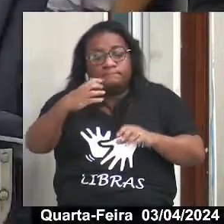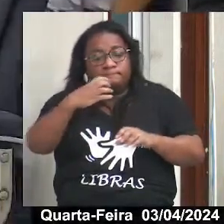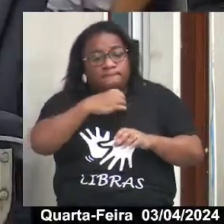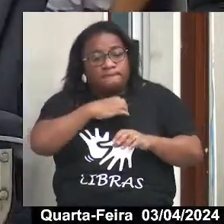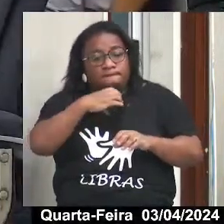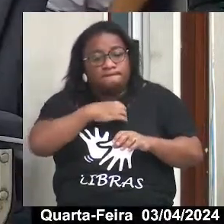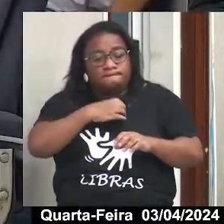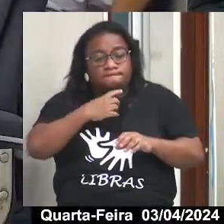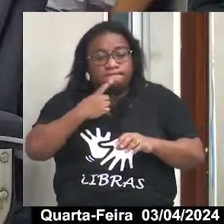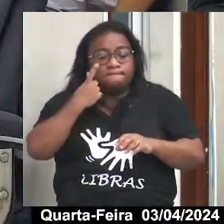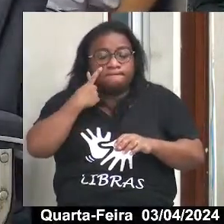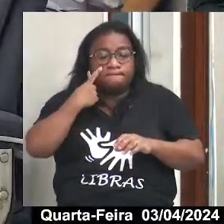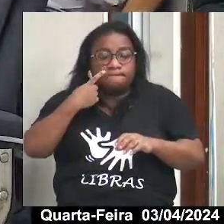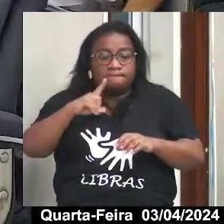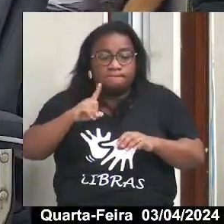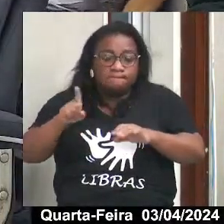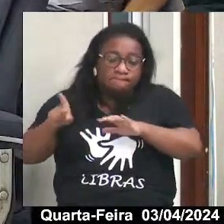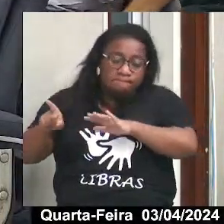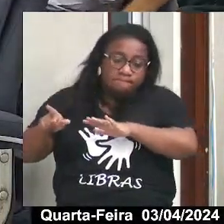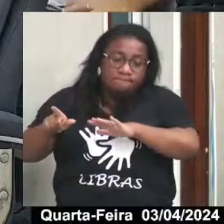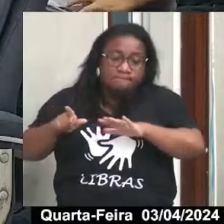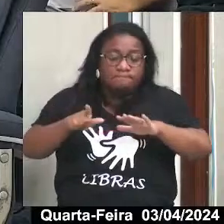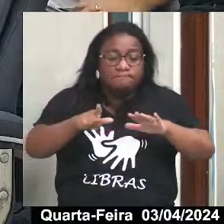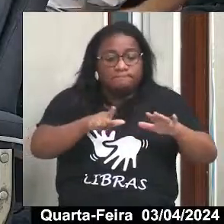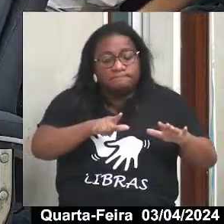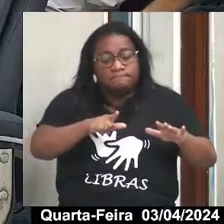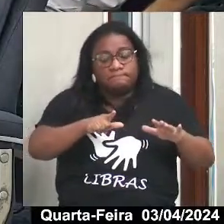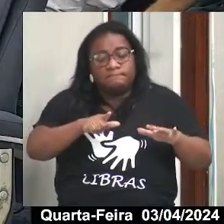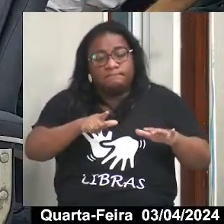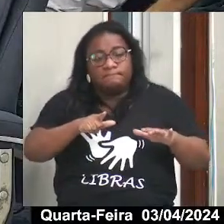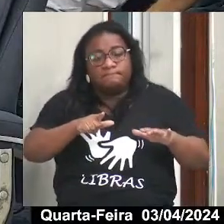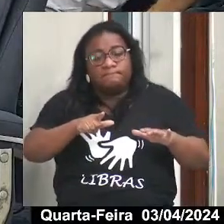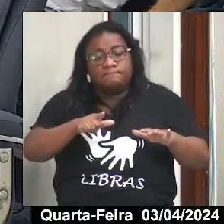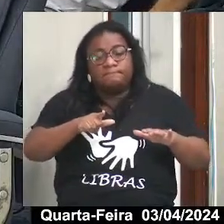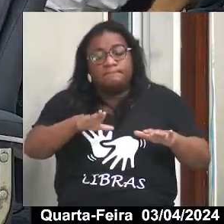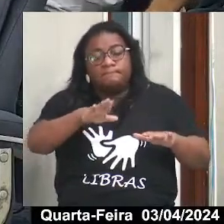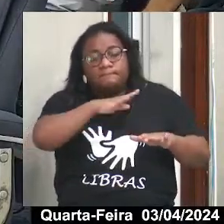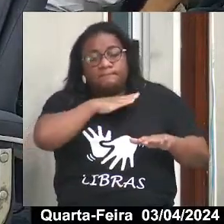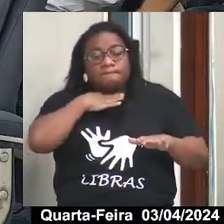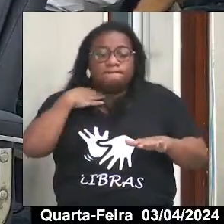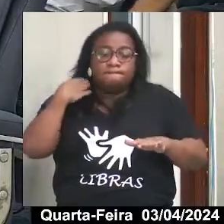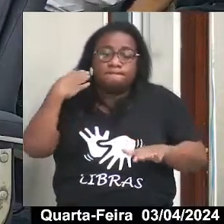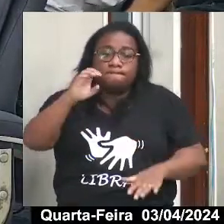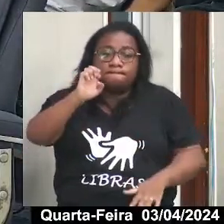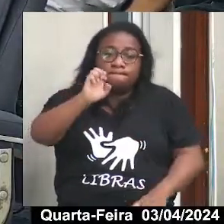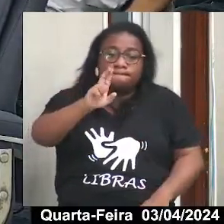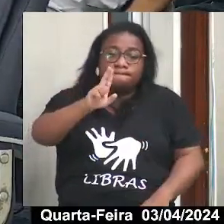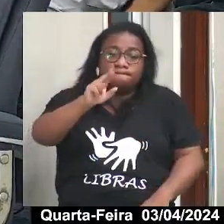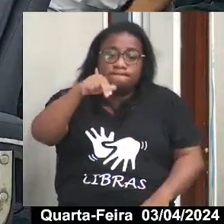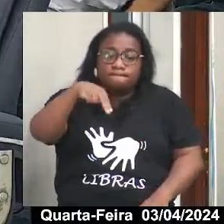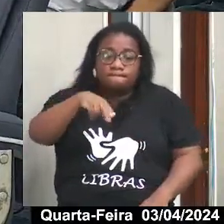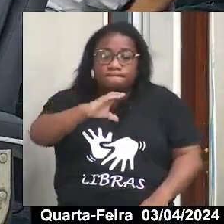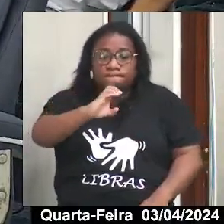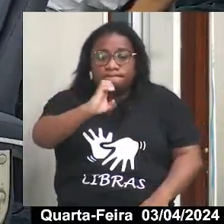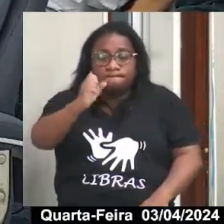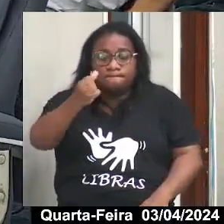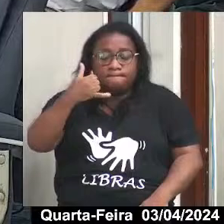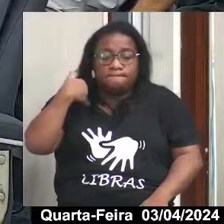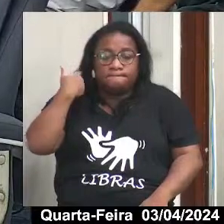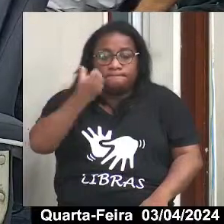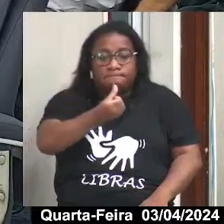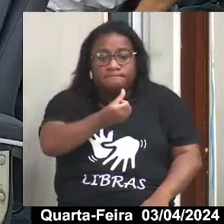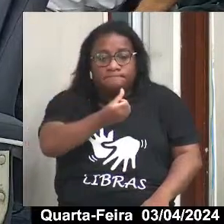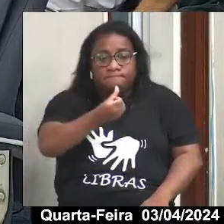pois infelizmente na última semana nós tivemos o falecimento da senhora Eunice Maria da Silva, de